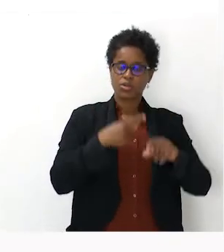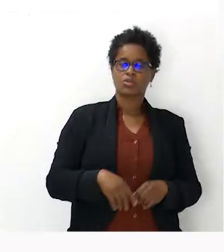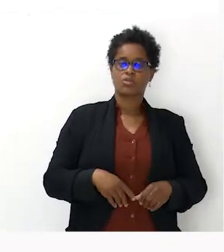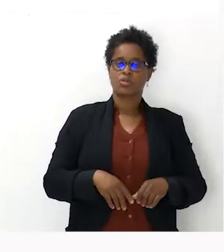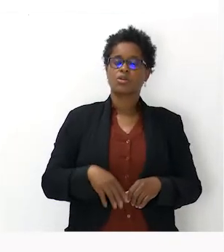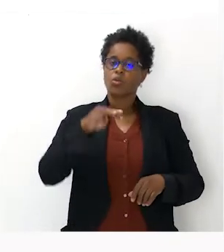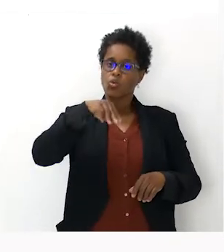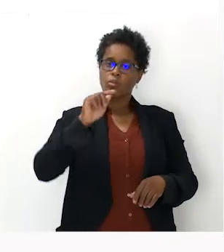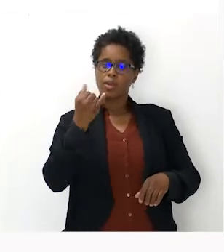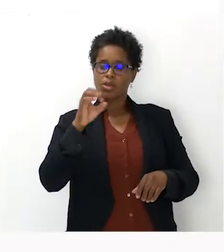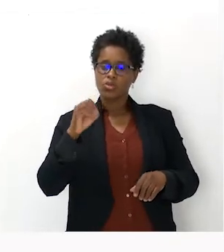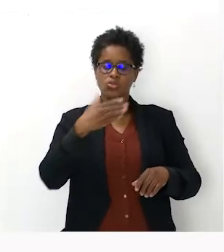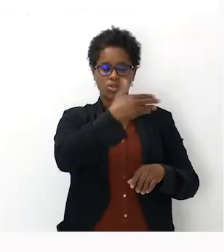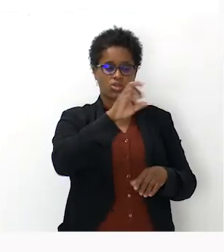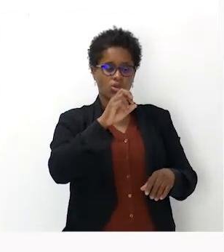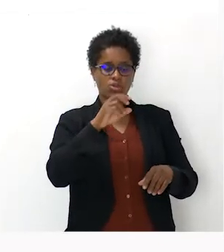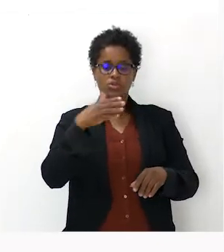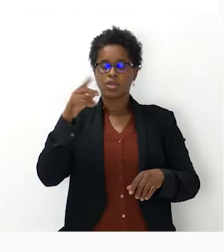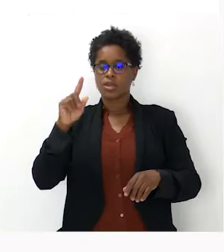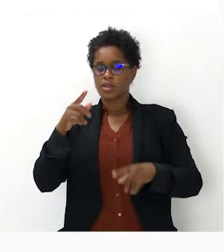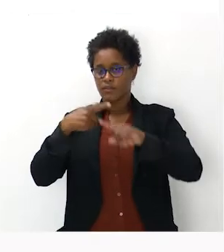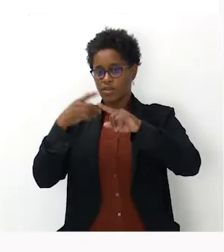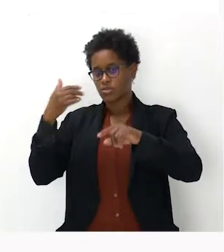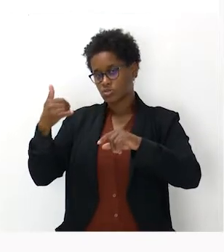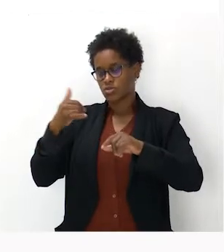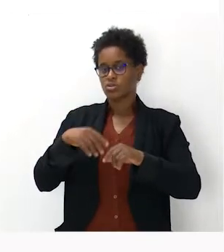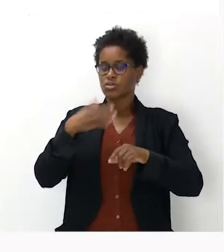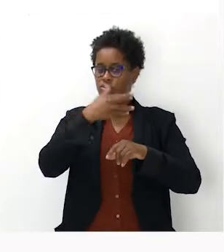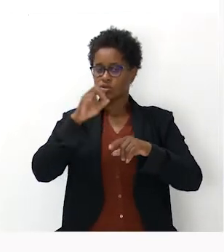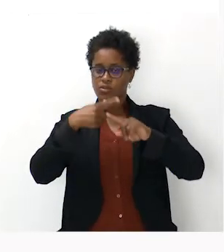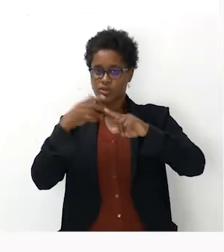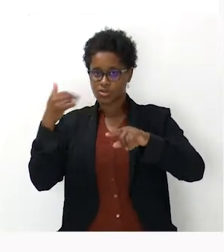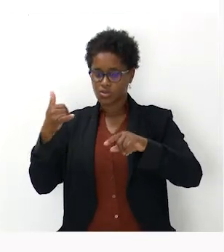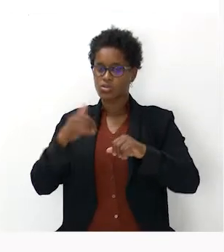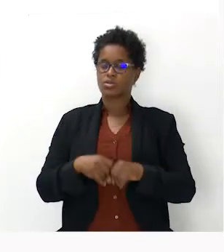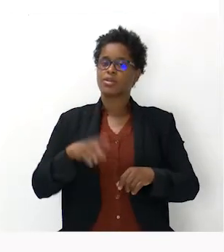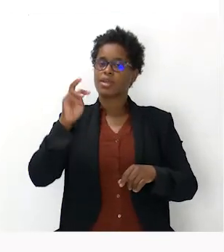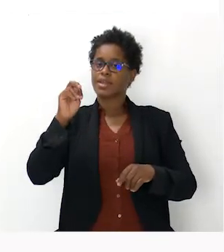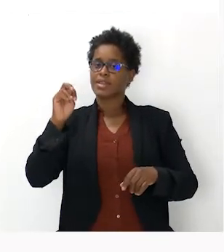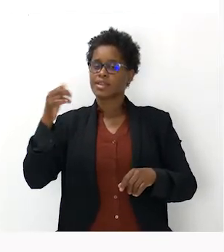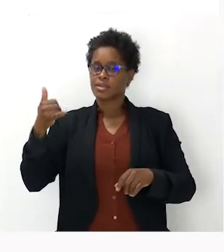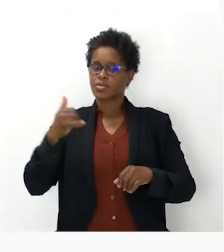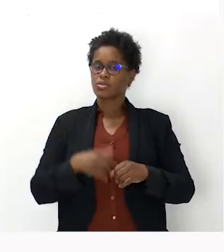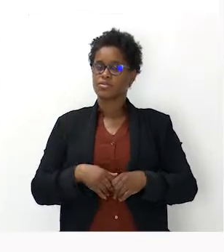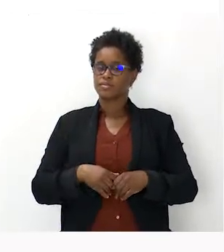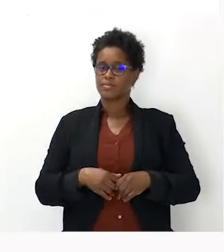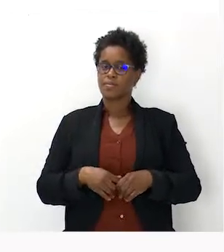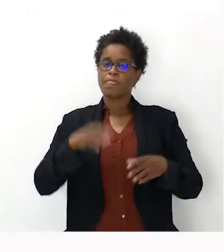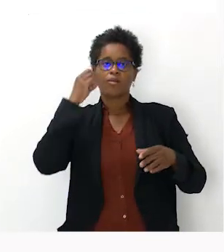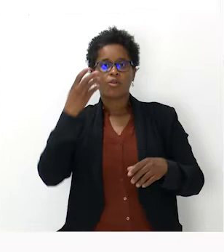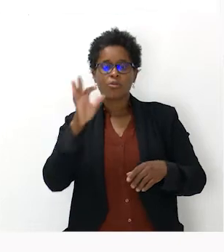os meios. 18 e 2. 18 vezes 2, 32.